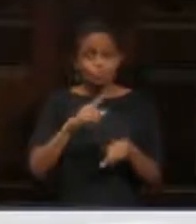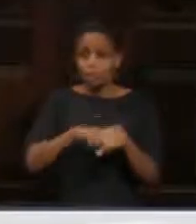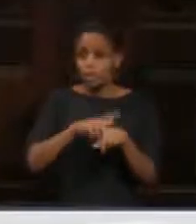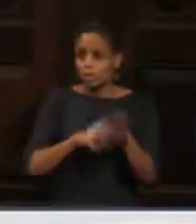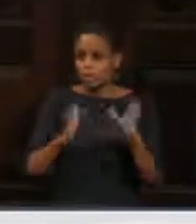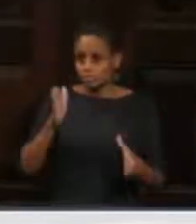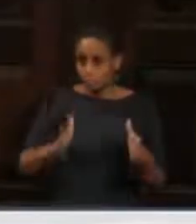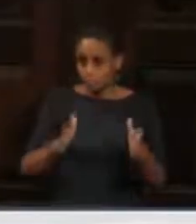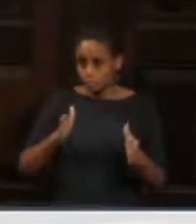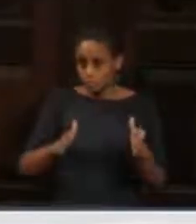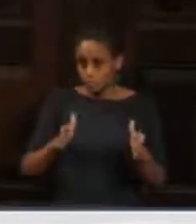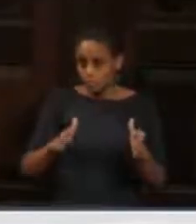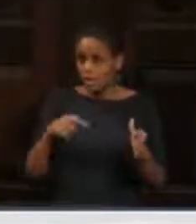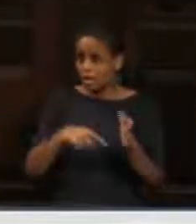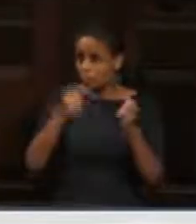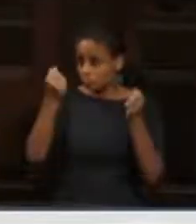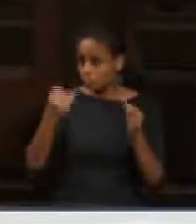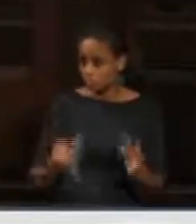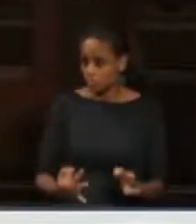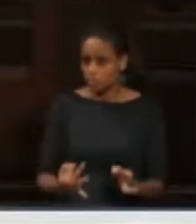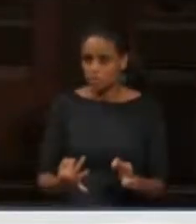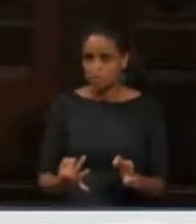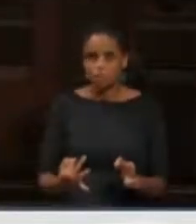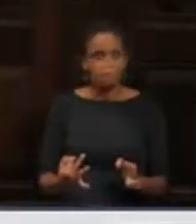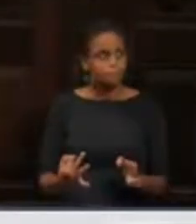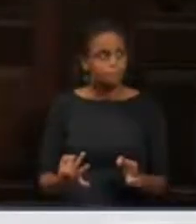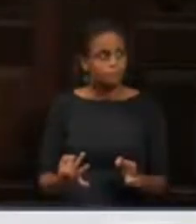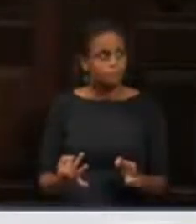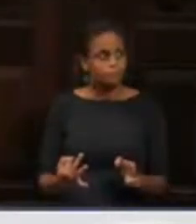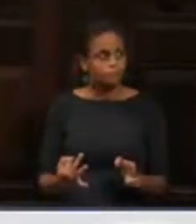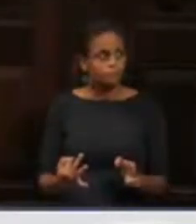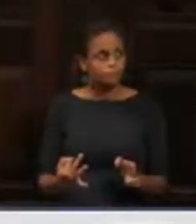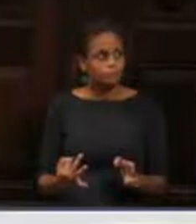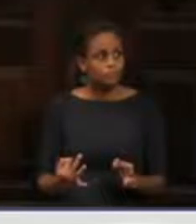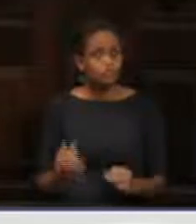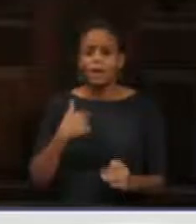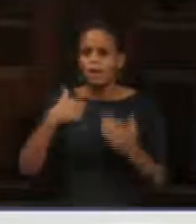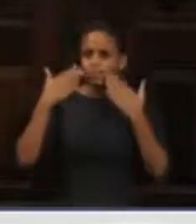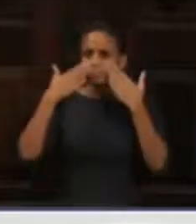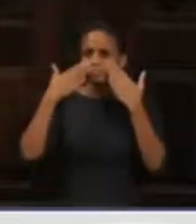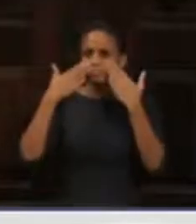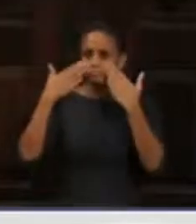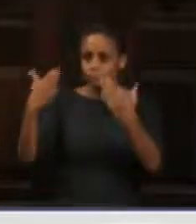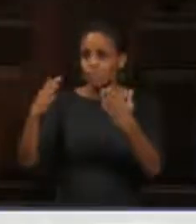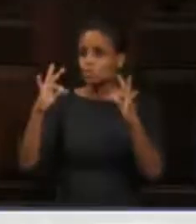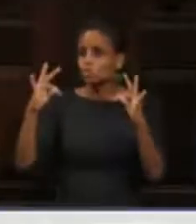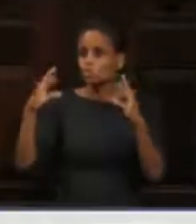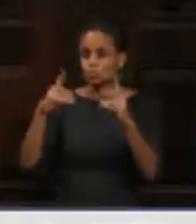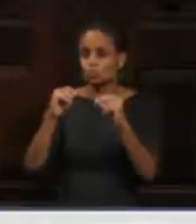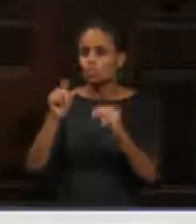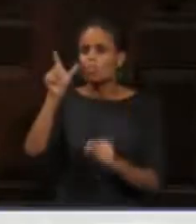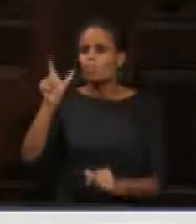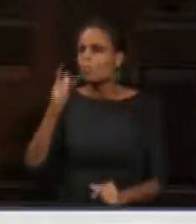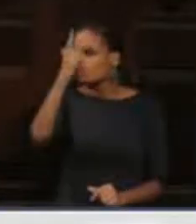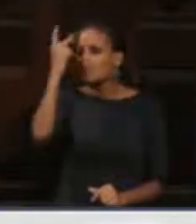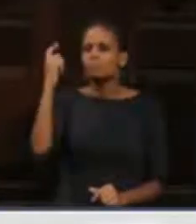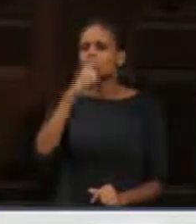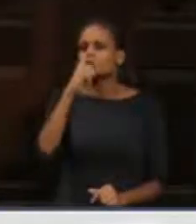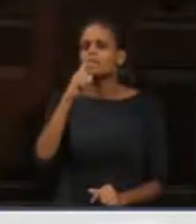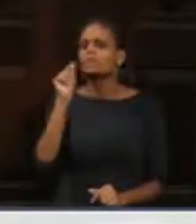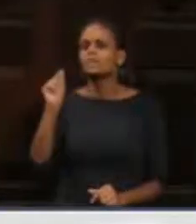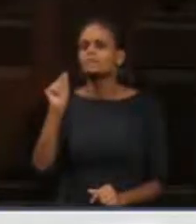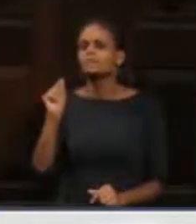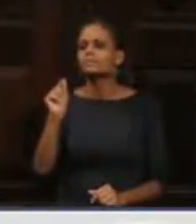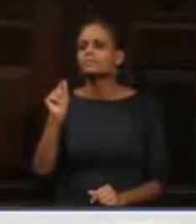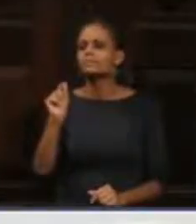a qual aqui está estipulado, aí eu vou mostrar para todos quem é a mentirosa. Aí